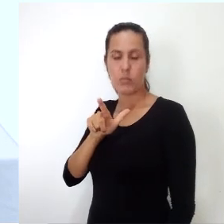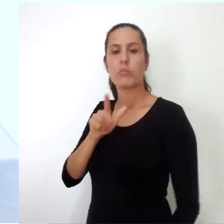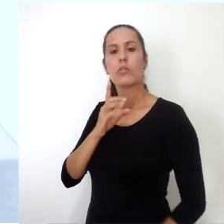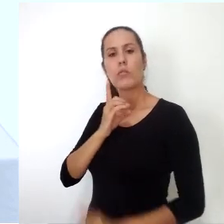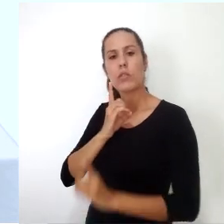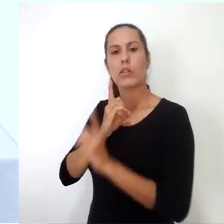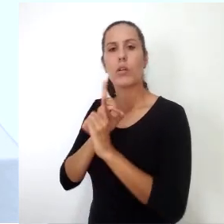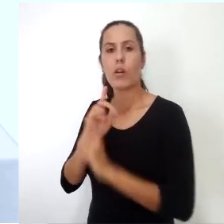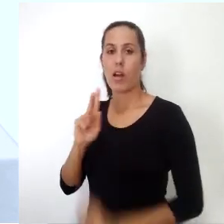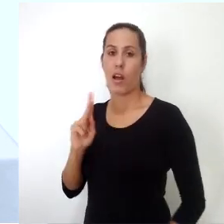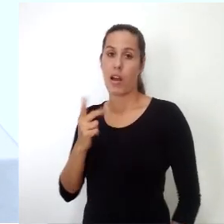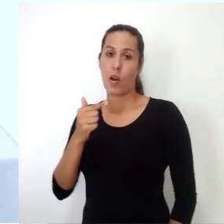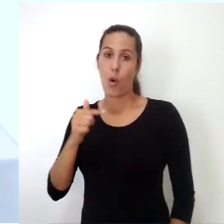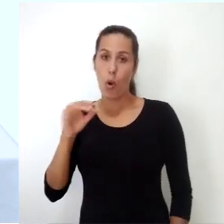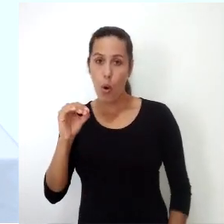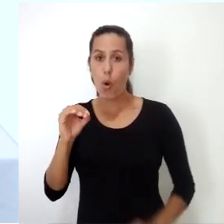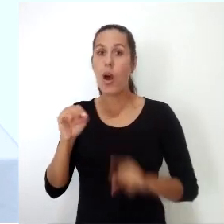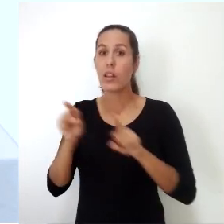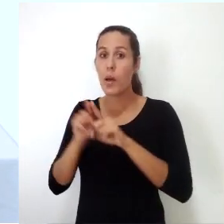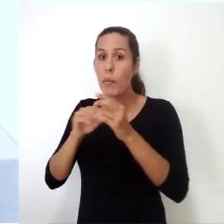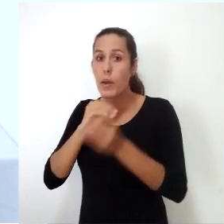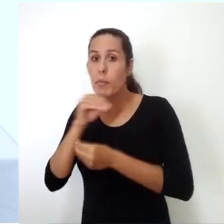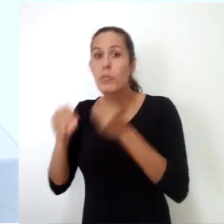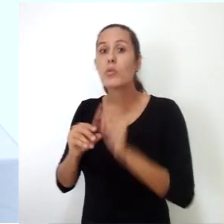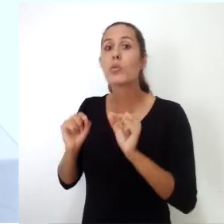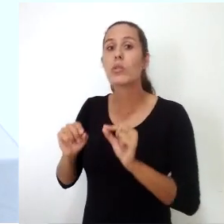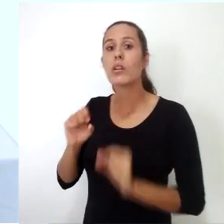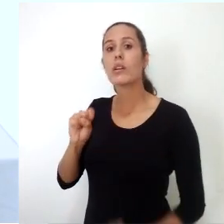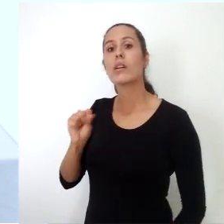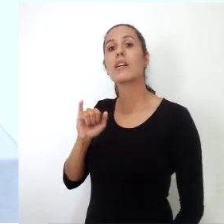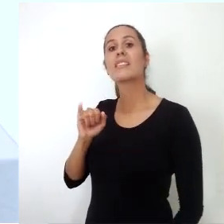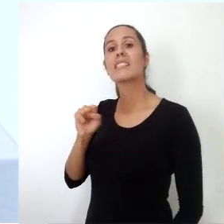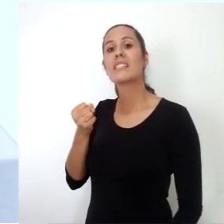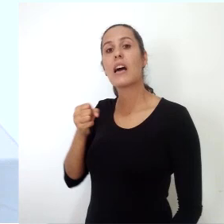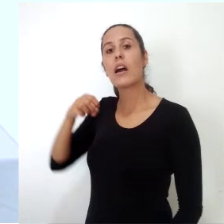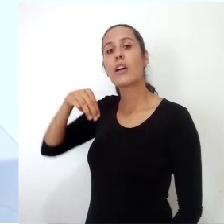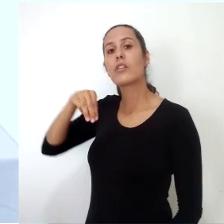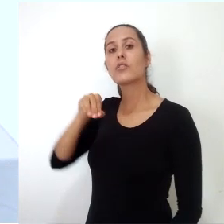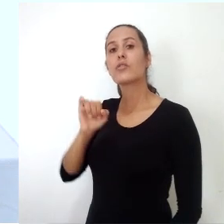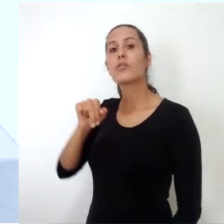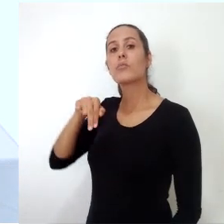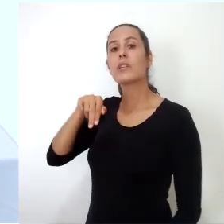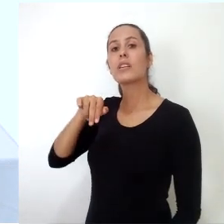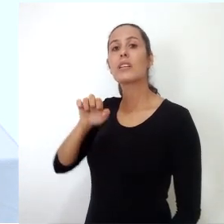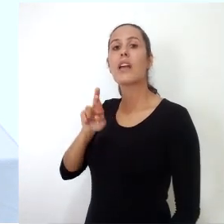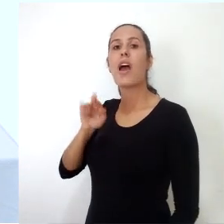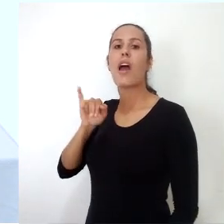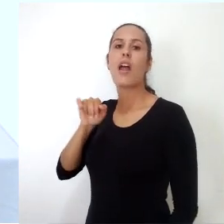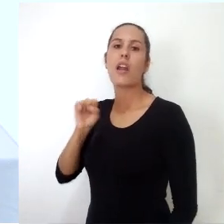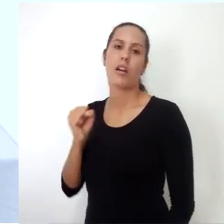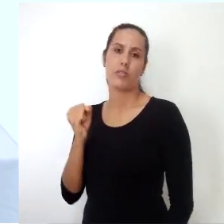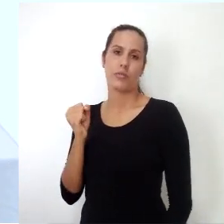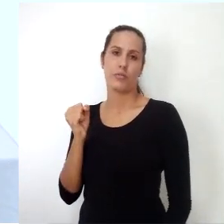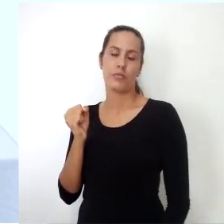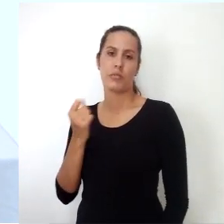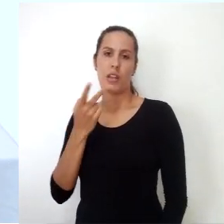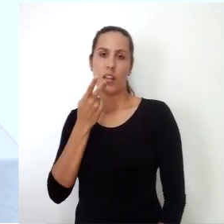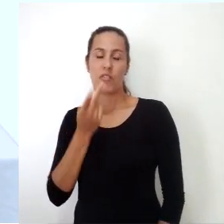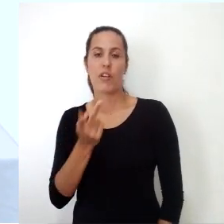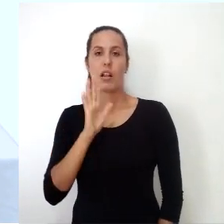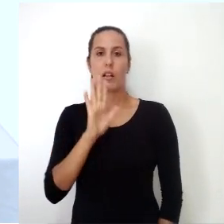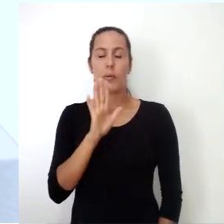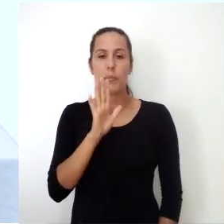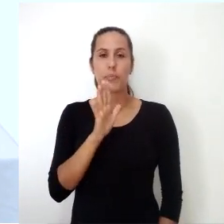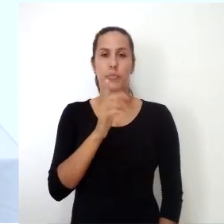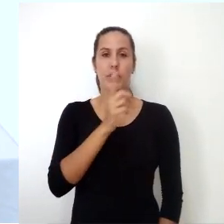também encontra os sais minerais, que estão ali misturados na água. E se vai falar de mar,